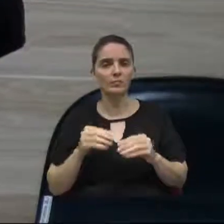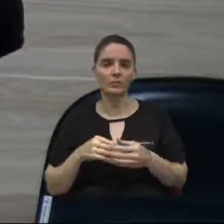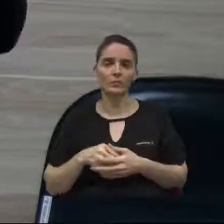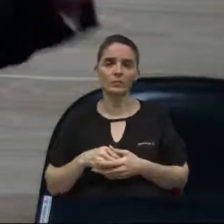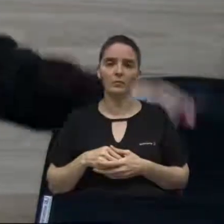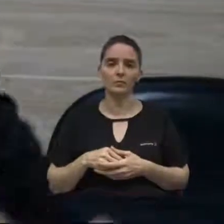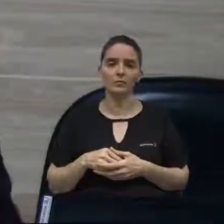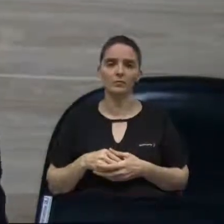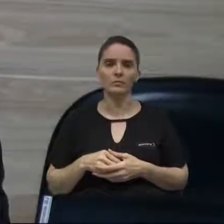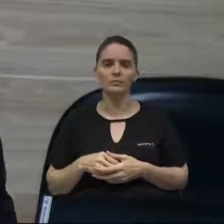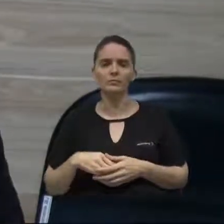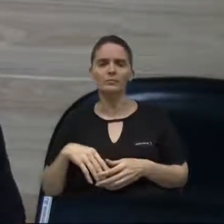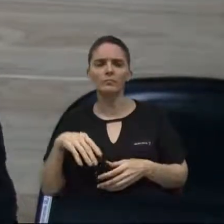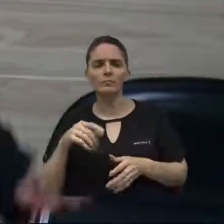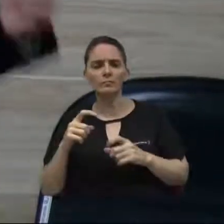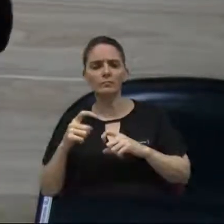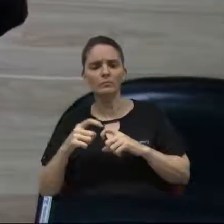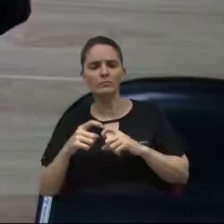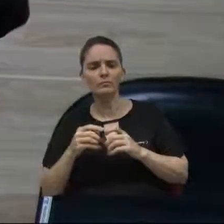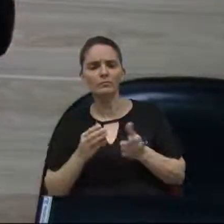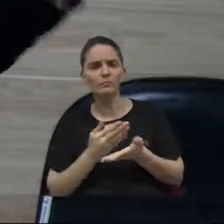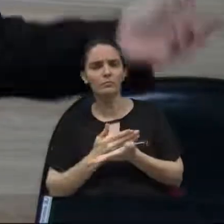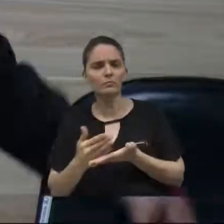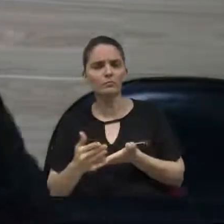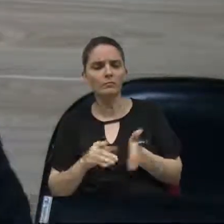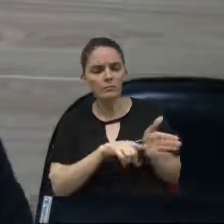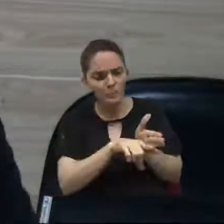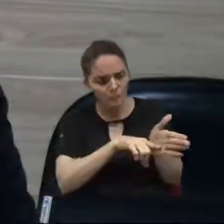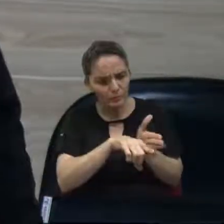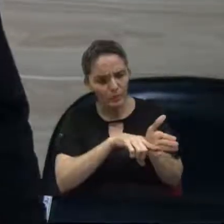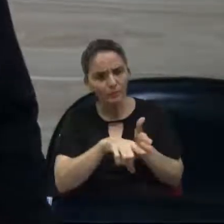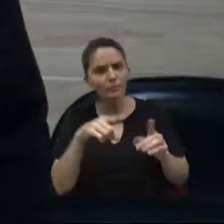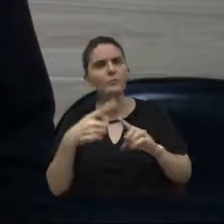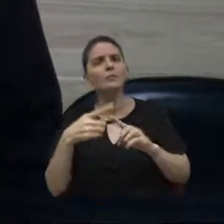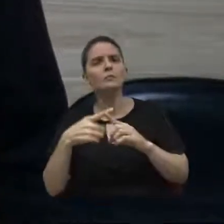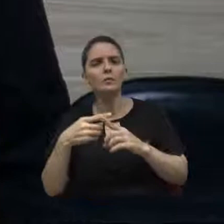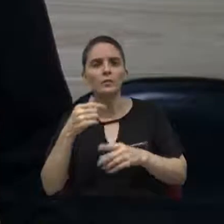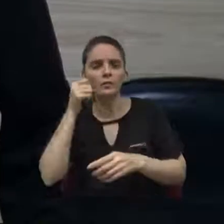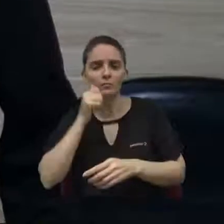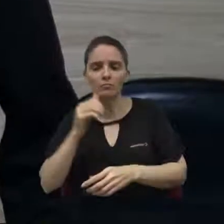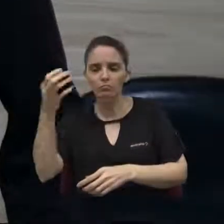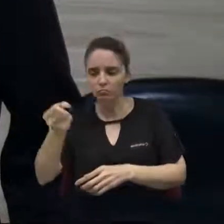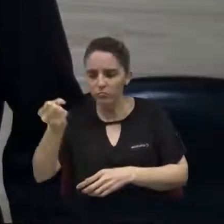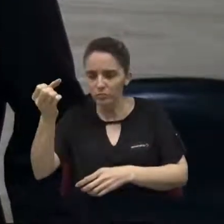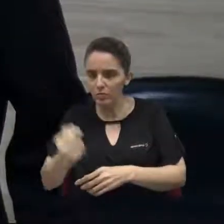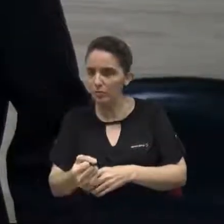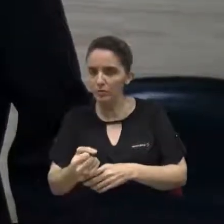mulheres não iam a óbito nem desenvolviam um